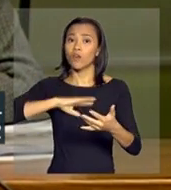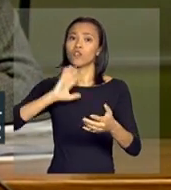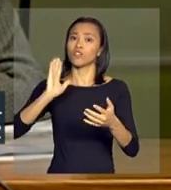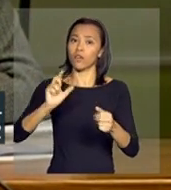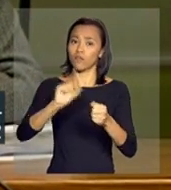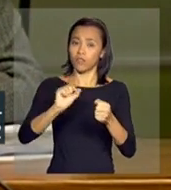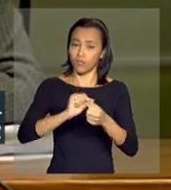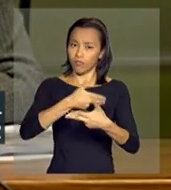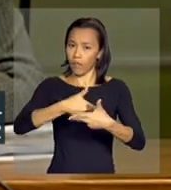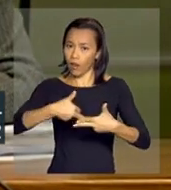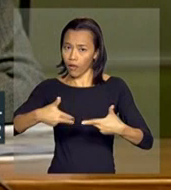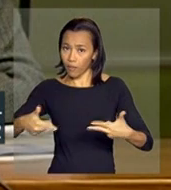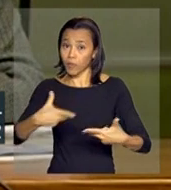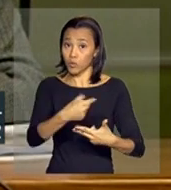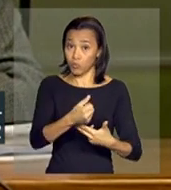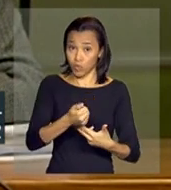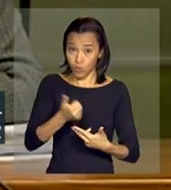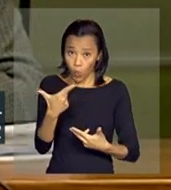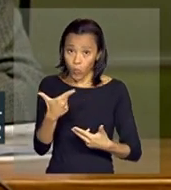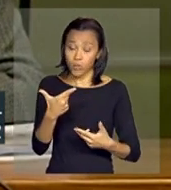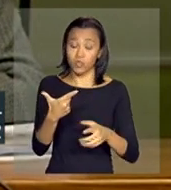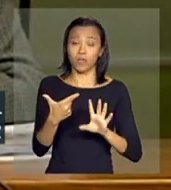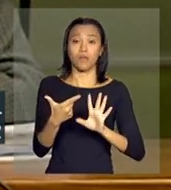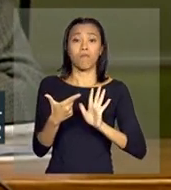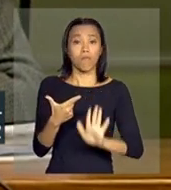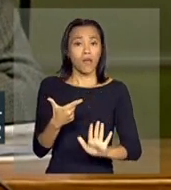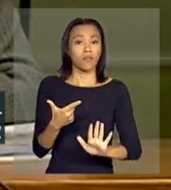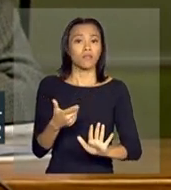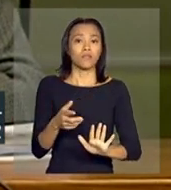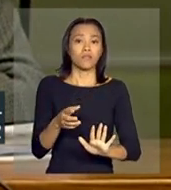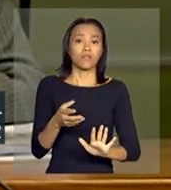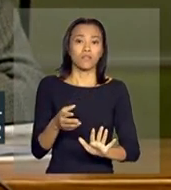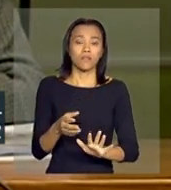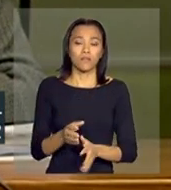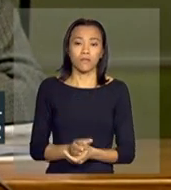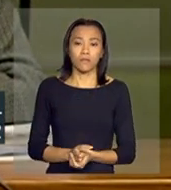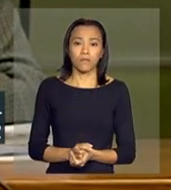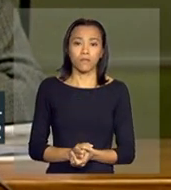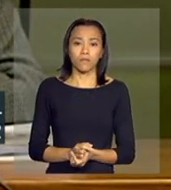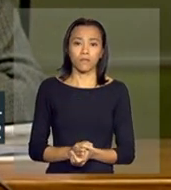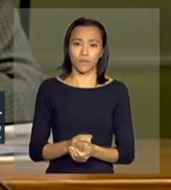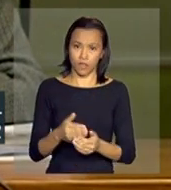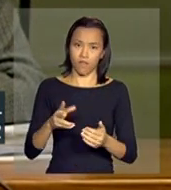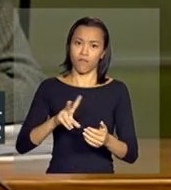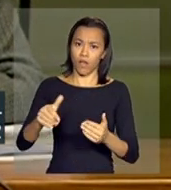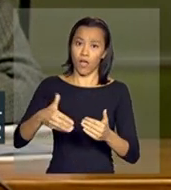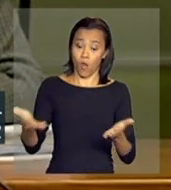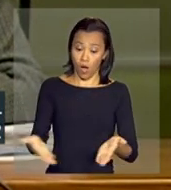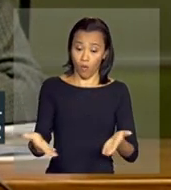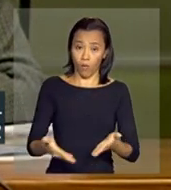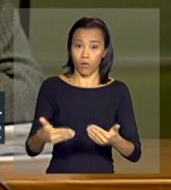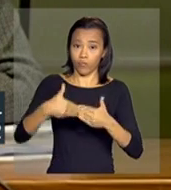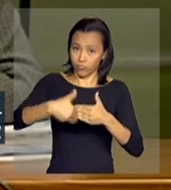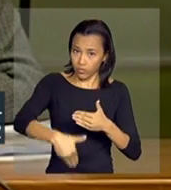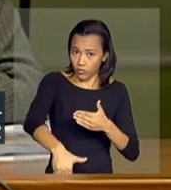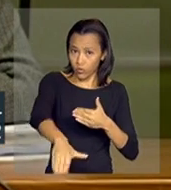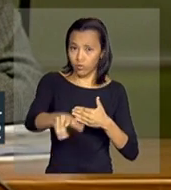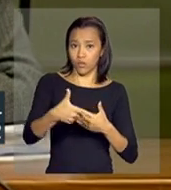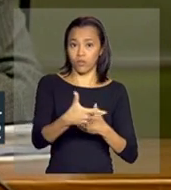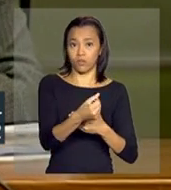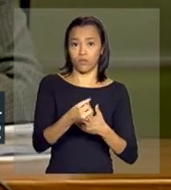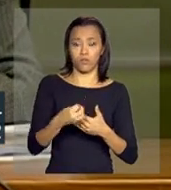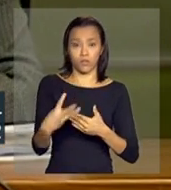em 2012 para ter efeito em 2012, mas que certamente se estendem agora em 2013. Então,